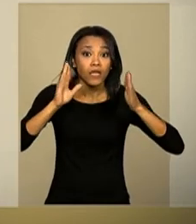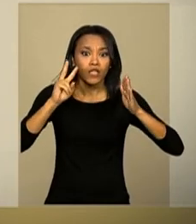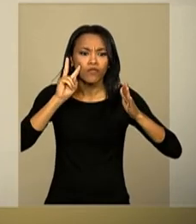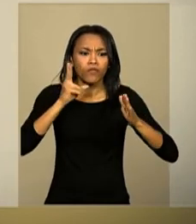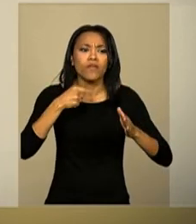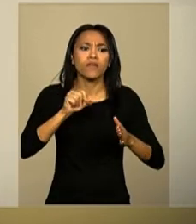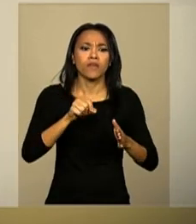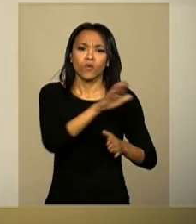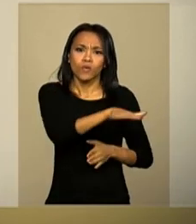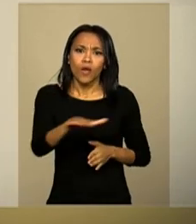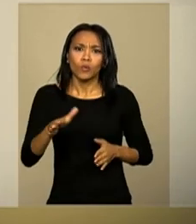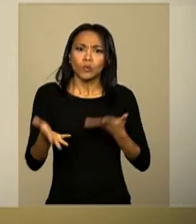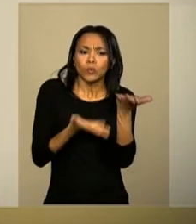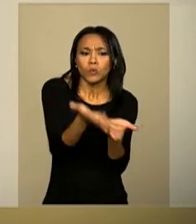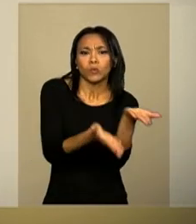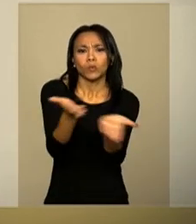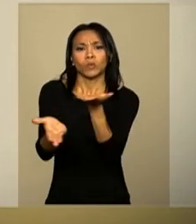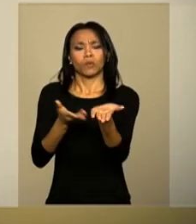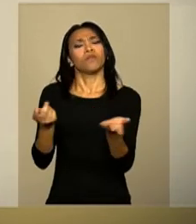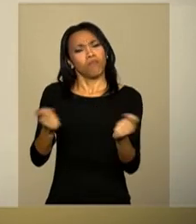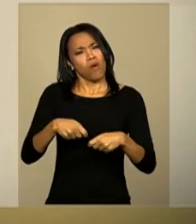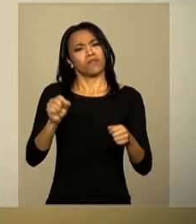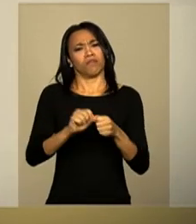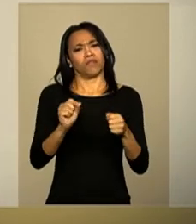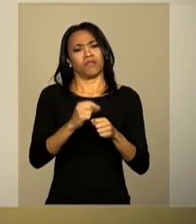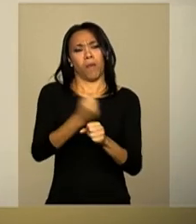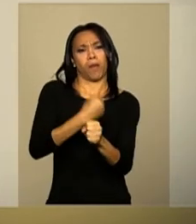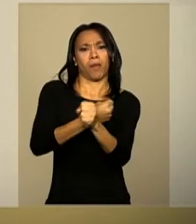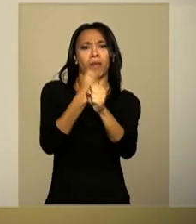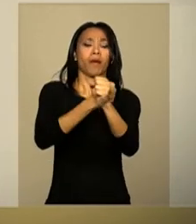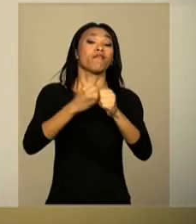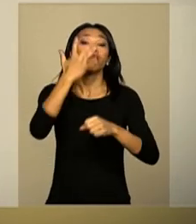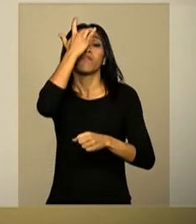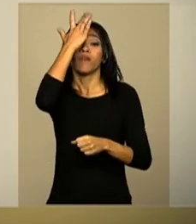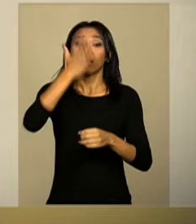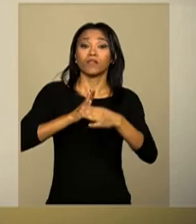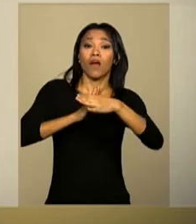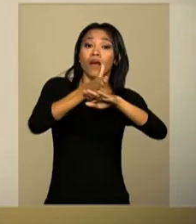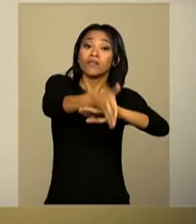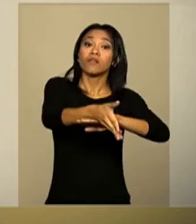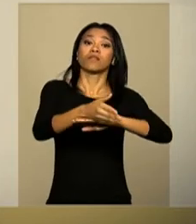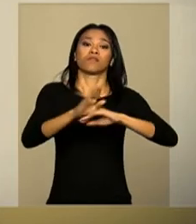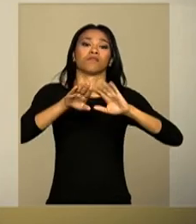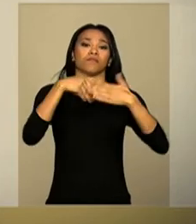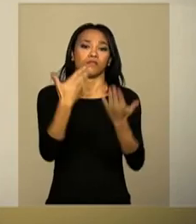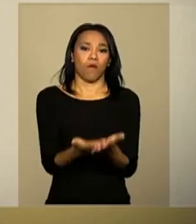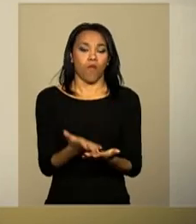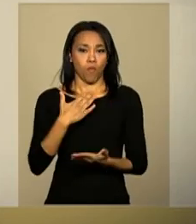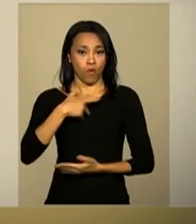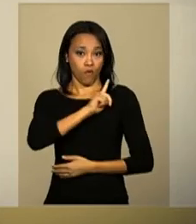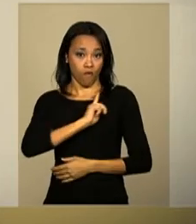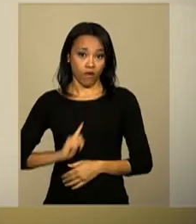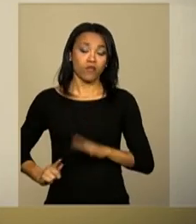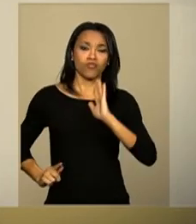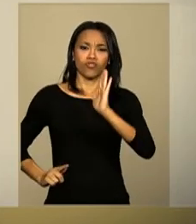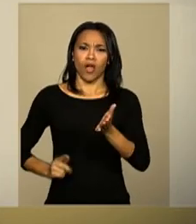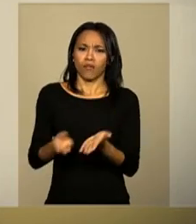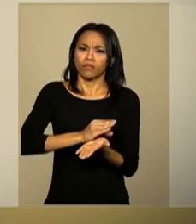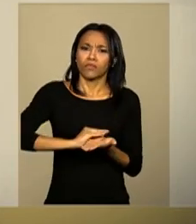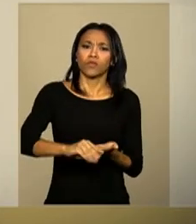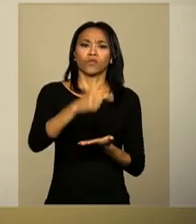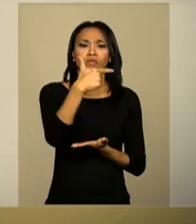desses alunos e Façam as obras bom então acesso nas escolas o meu governo Marco já